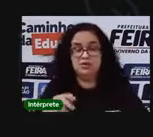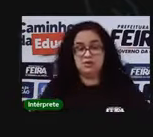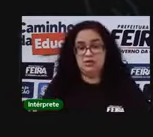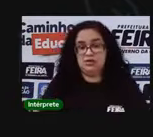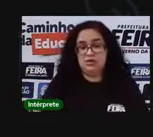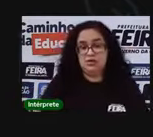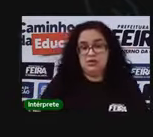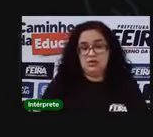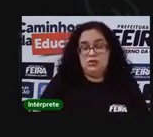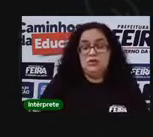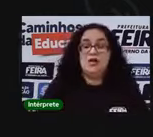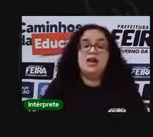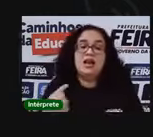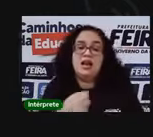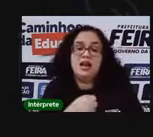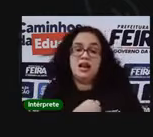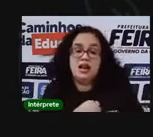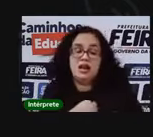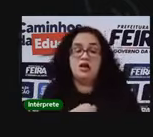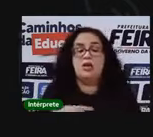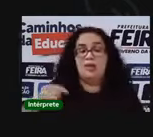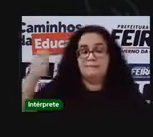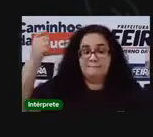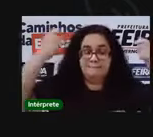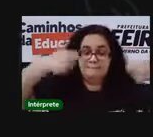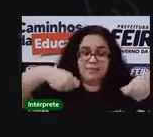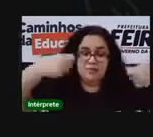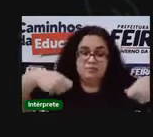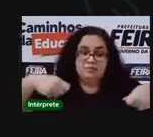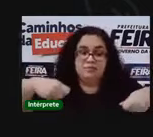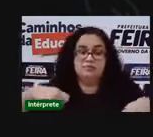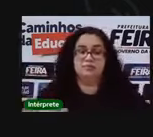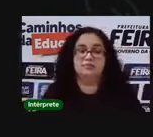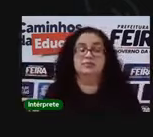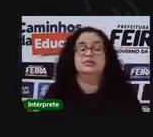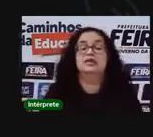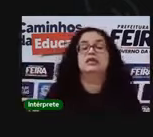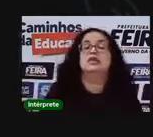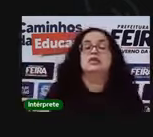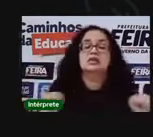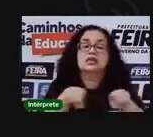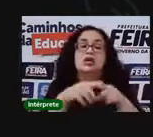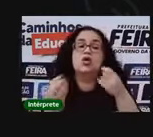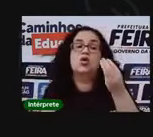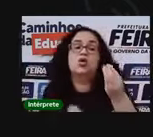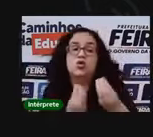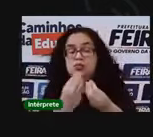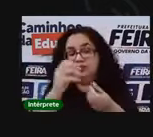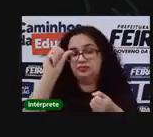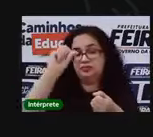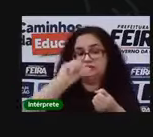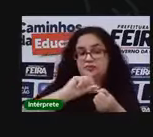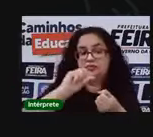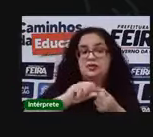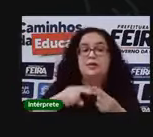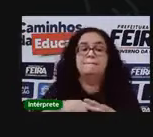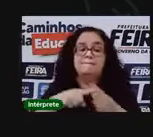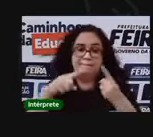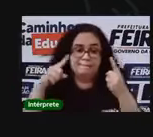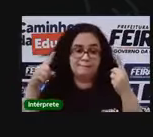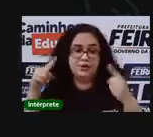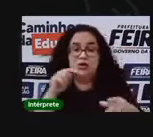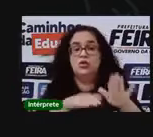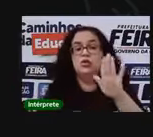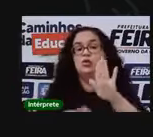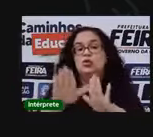né? A tripa do eu, a gente precisa encher, não é? Então, tem essas maneiras de fazer. Mas esse